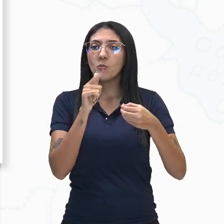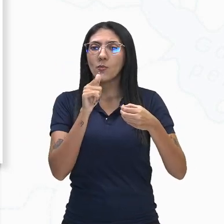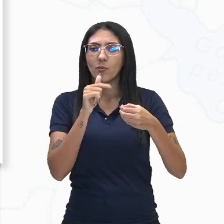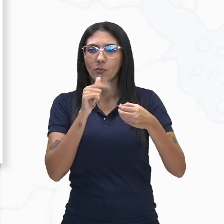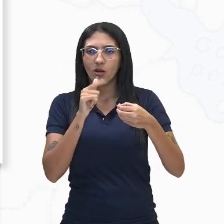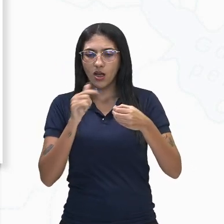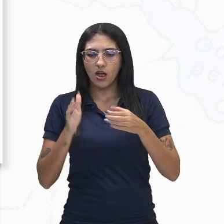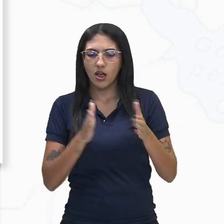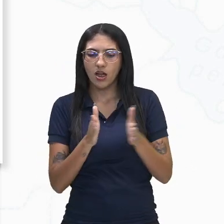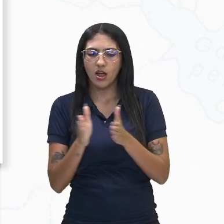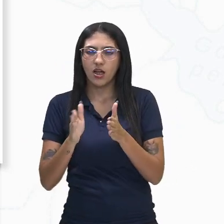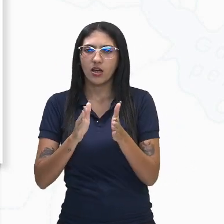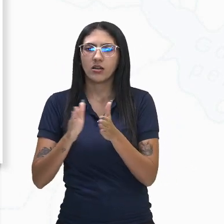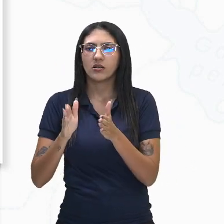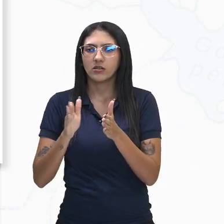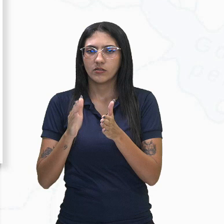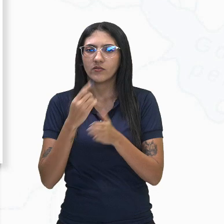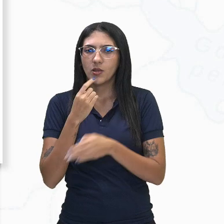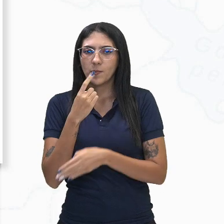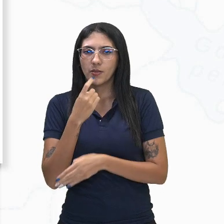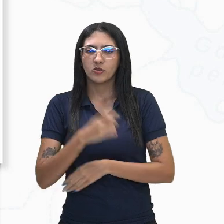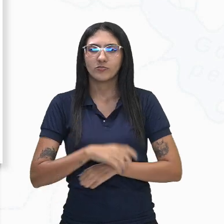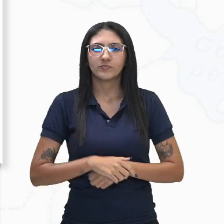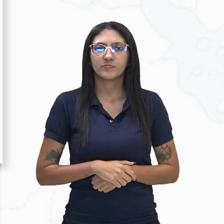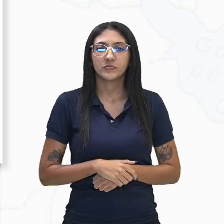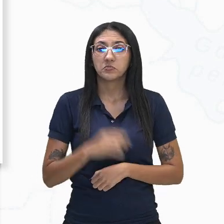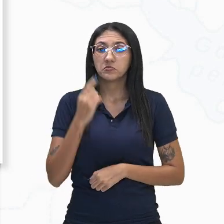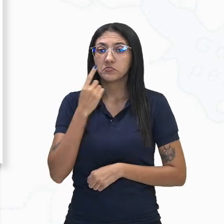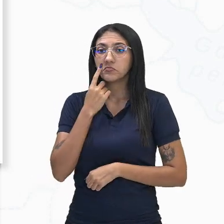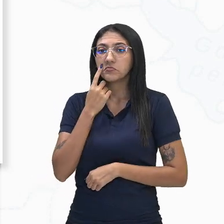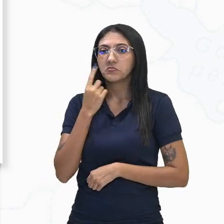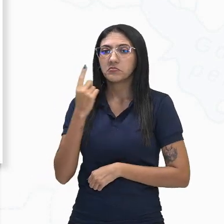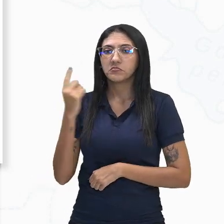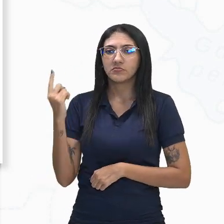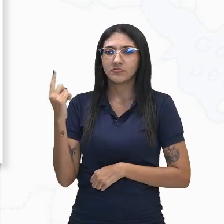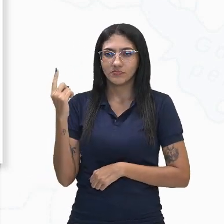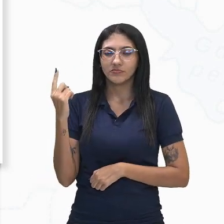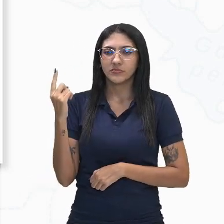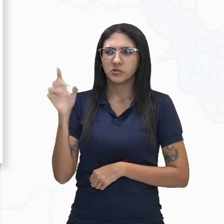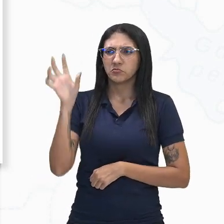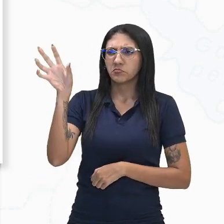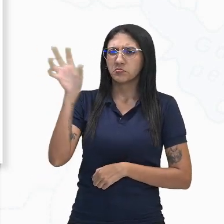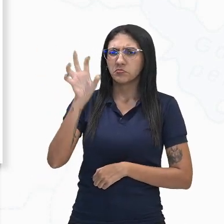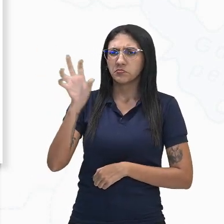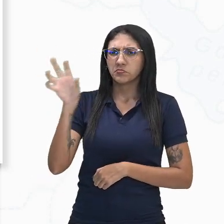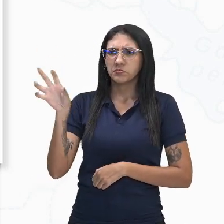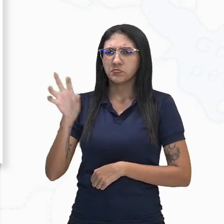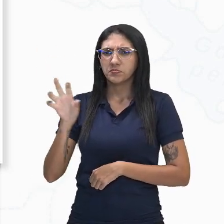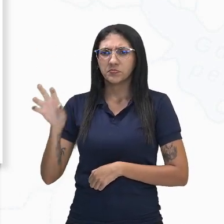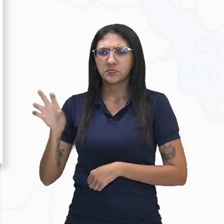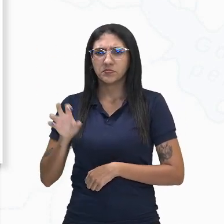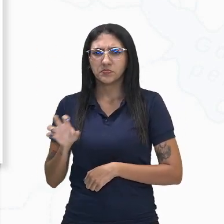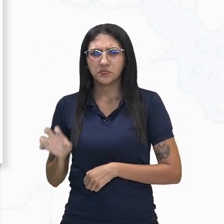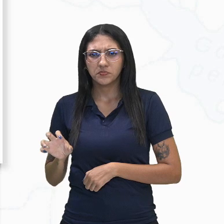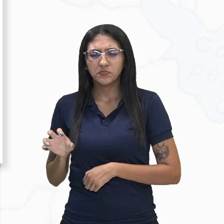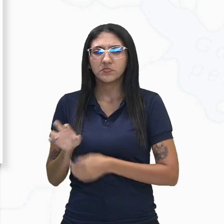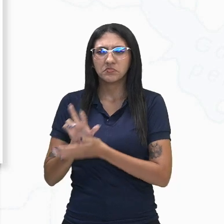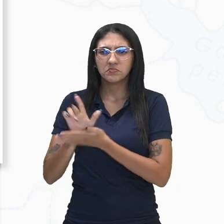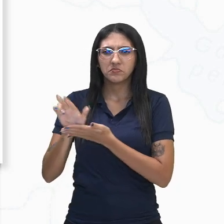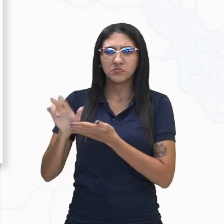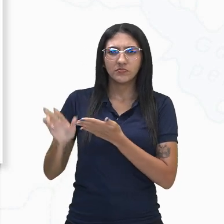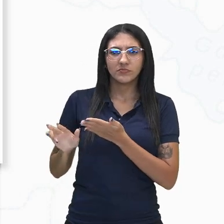tá bom? E olha que nós temos ali, ó, Mênfis, Tebas, Napata, Meroé. Então nós temos